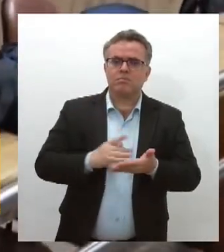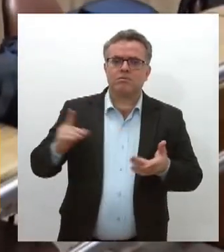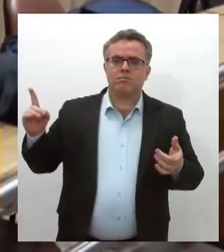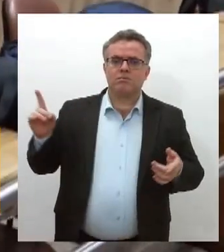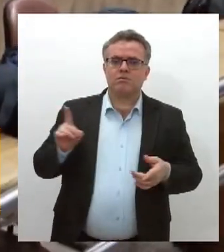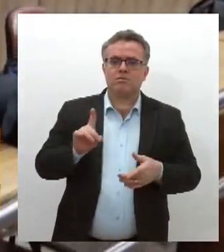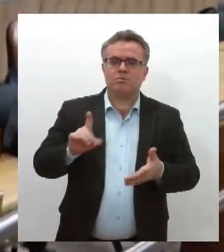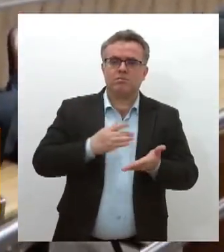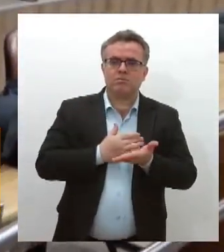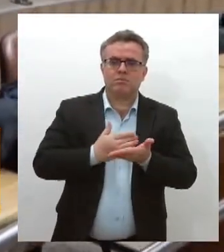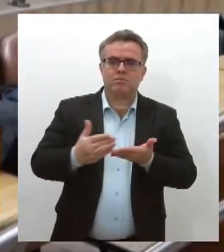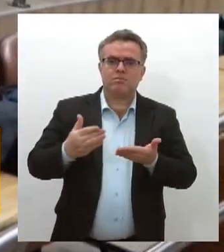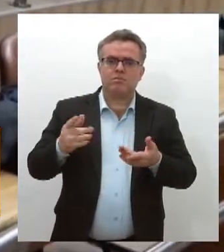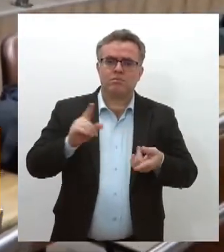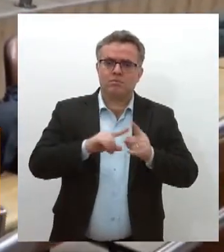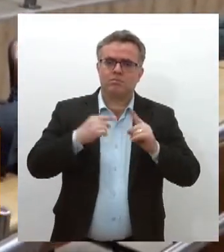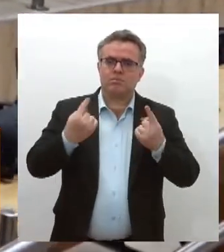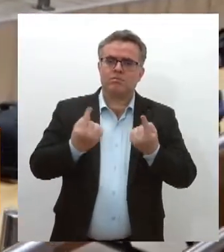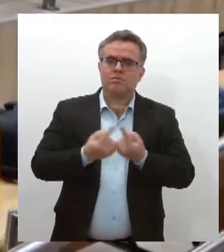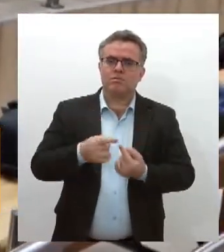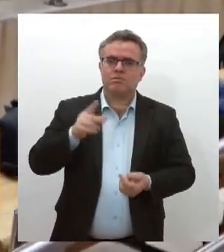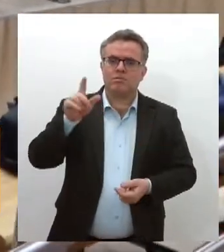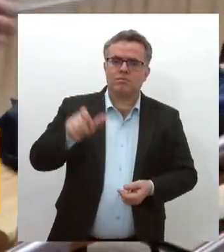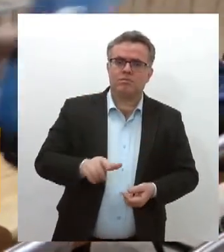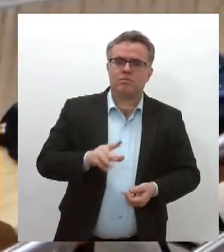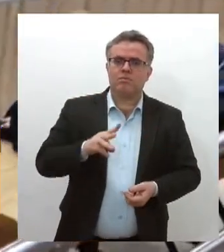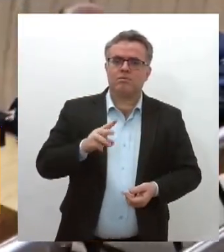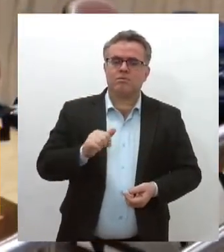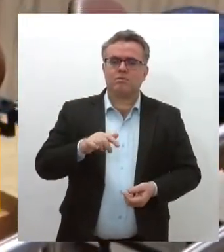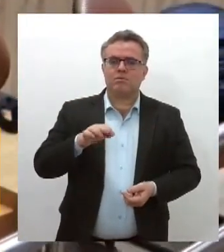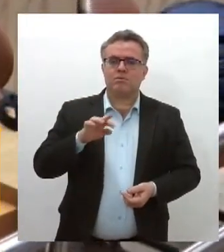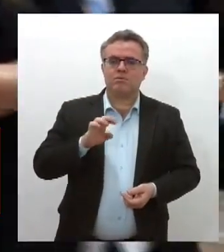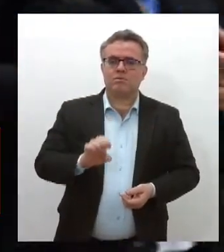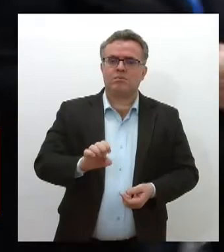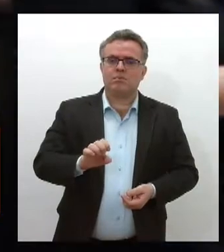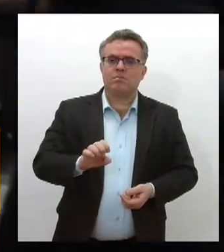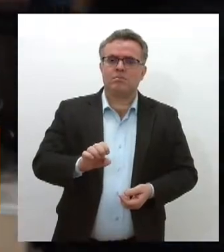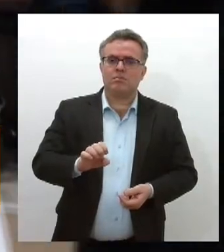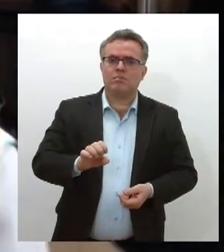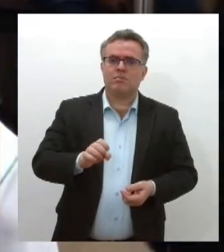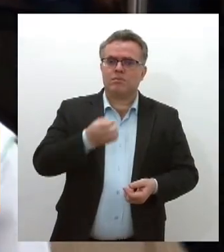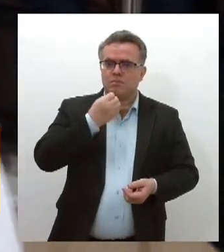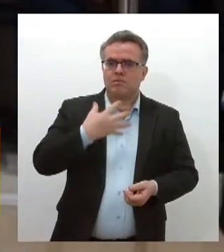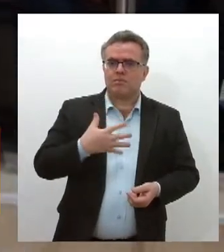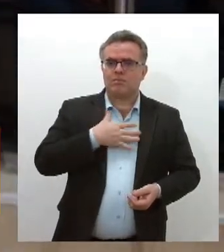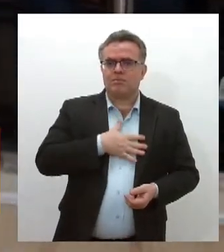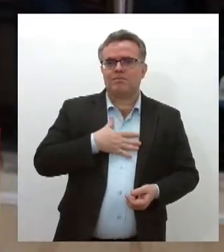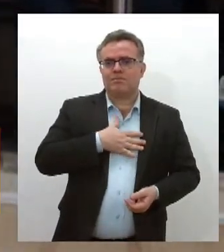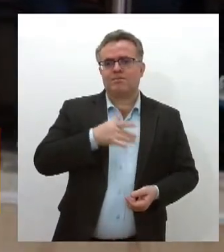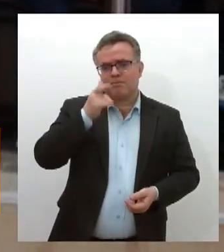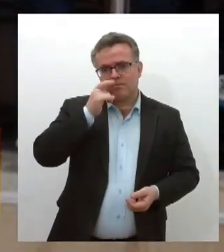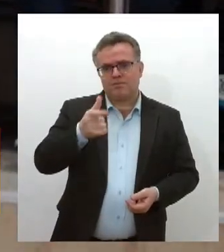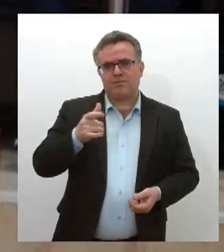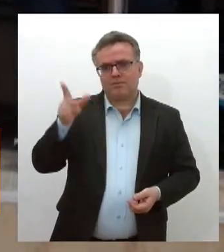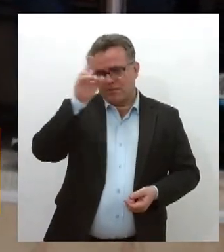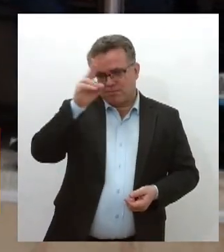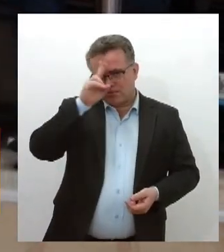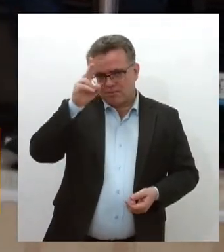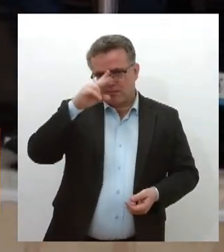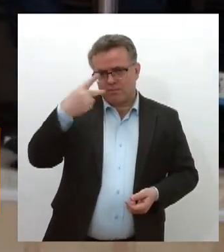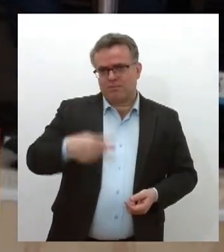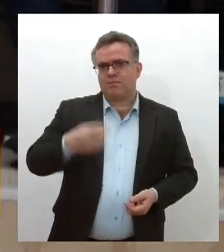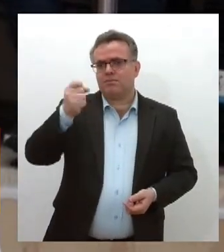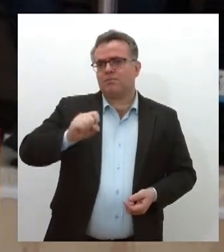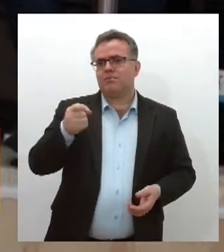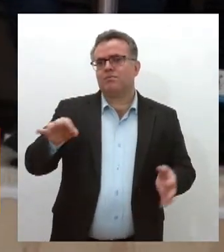sessão. Para o aluno Paulo Emanuel, a experiência foi muito válida. Achei interessante ver a história do nosso estado de Sergipe. Eu